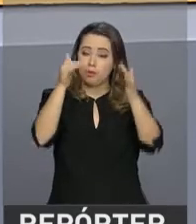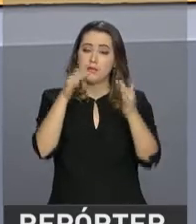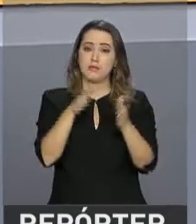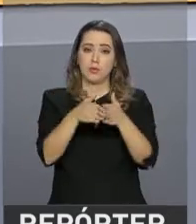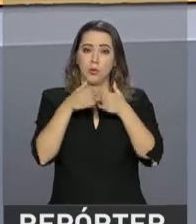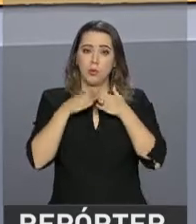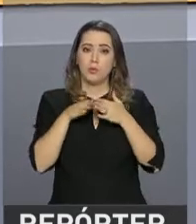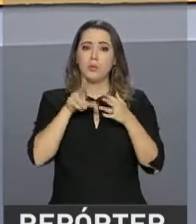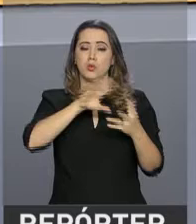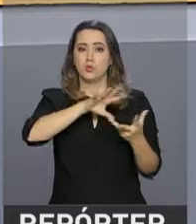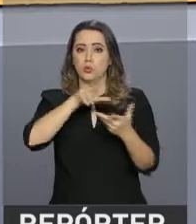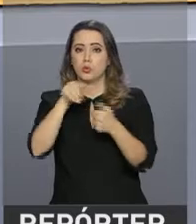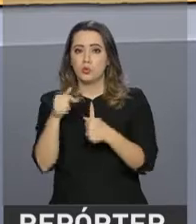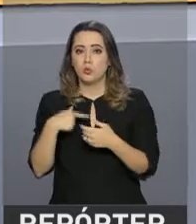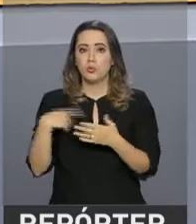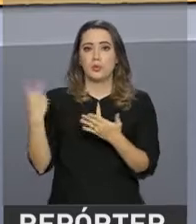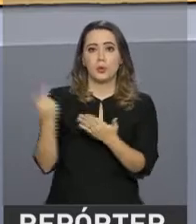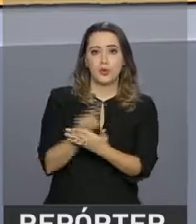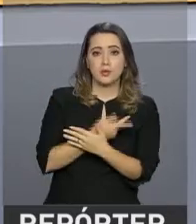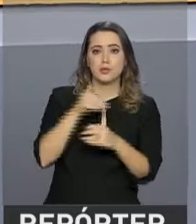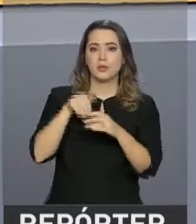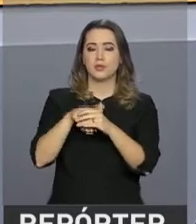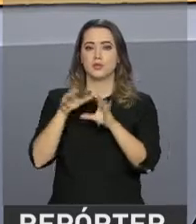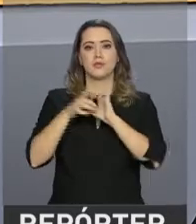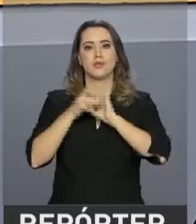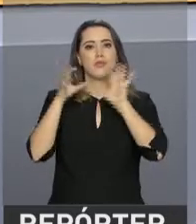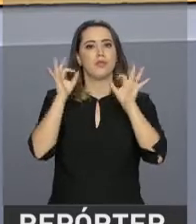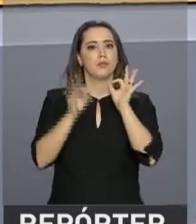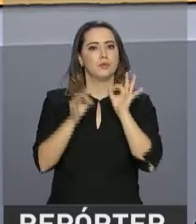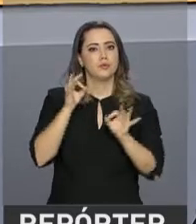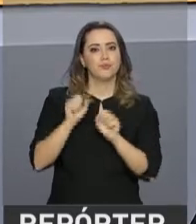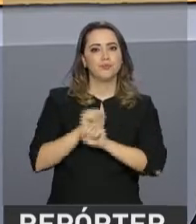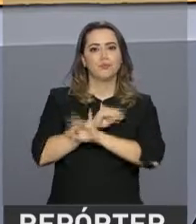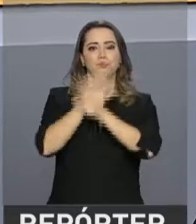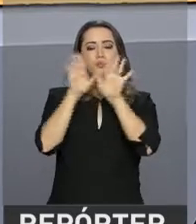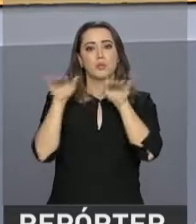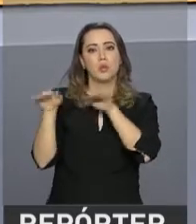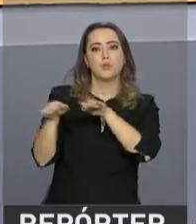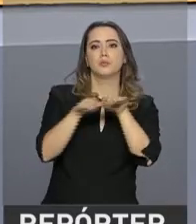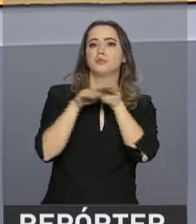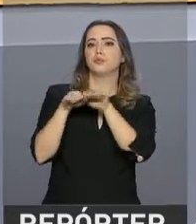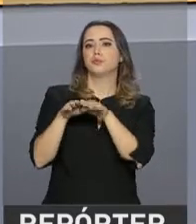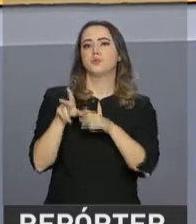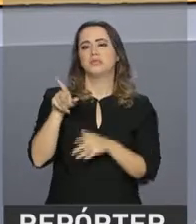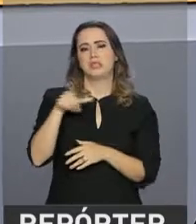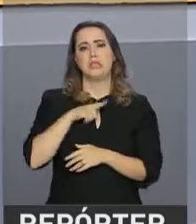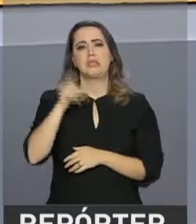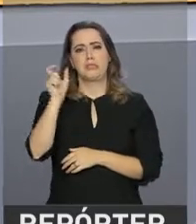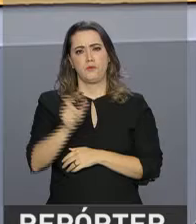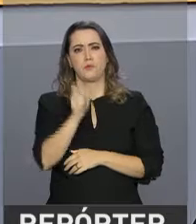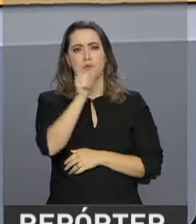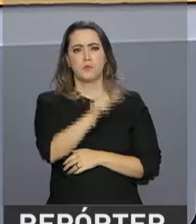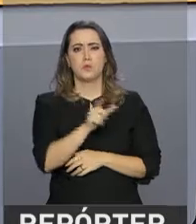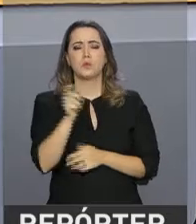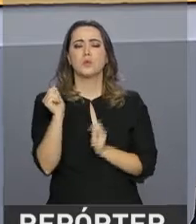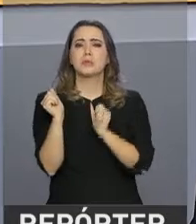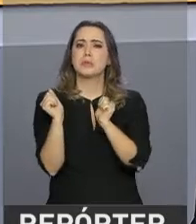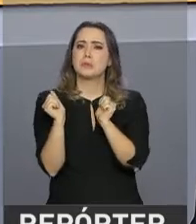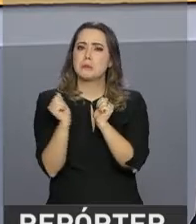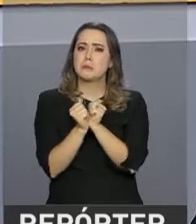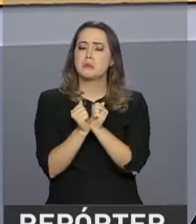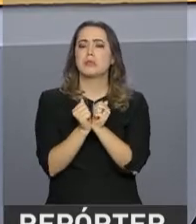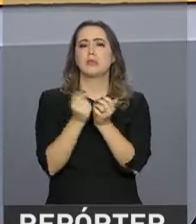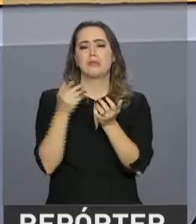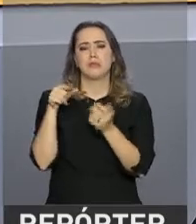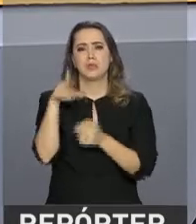internacional pela realização de eleições livres justas transparentes e democráticas segundo o itamaraty o